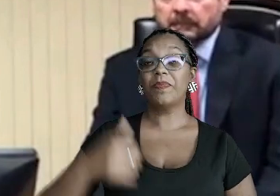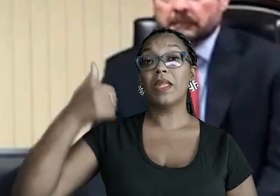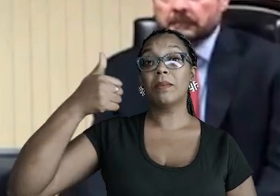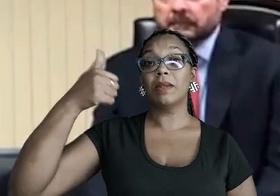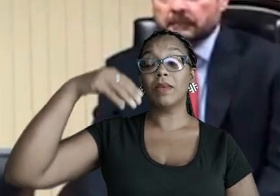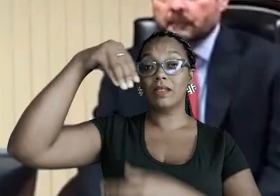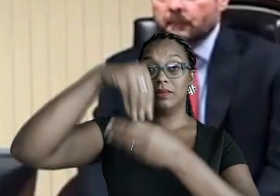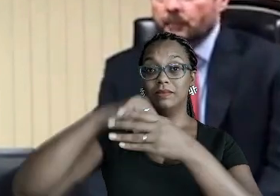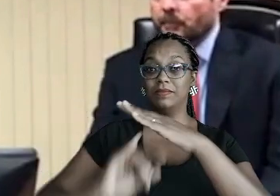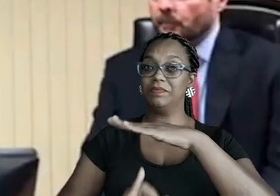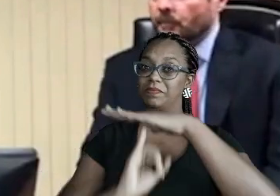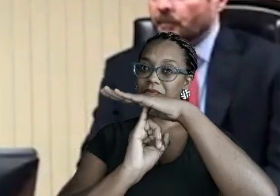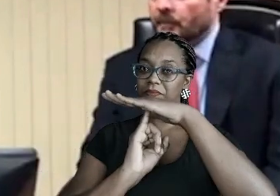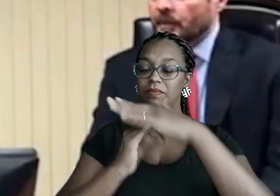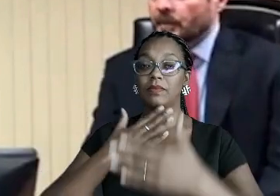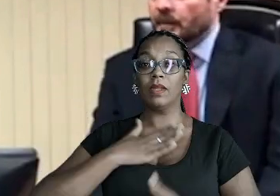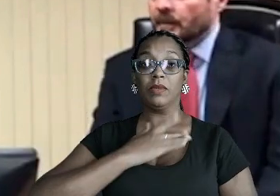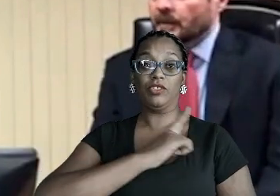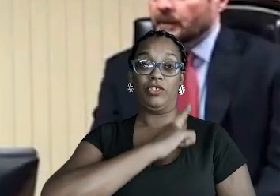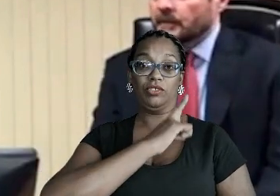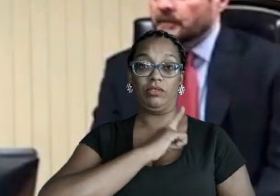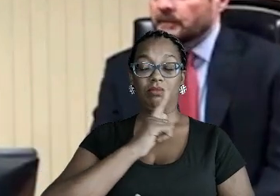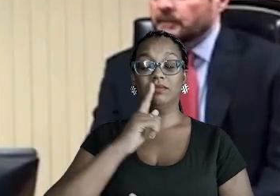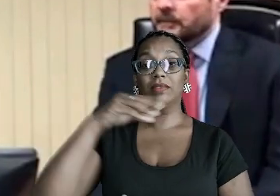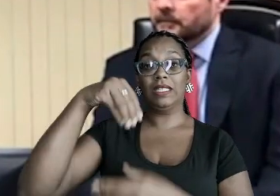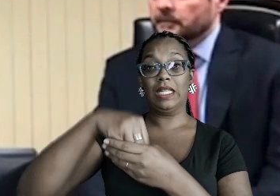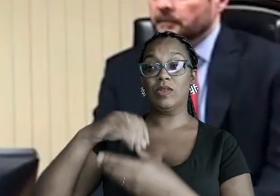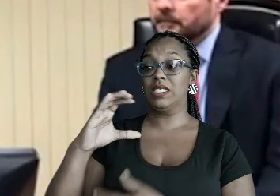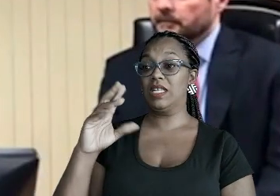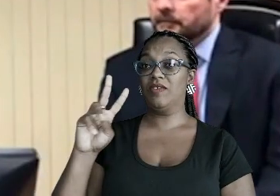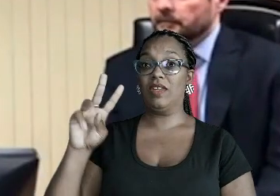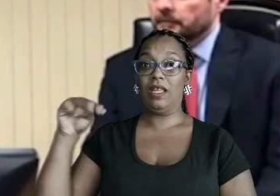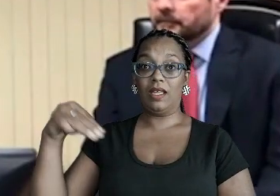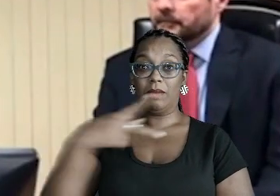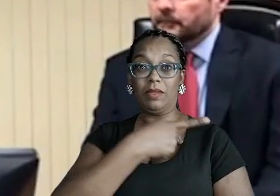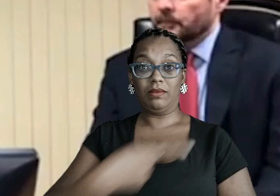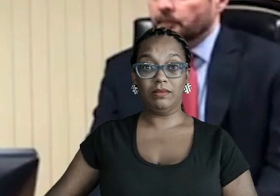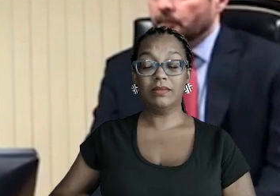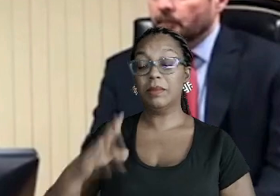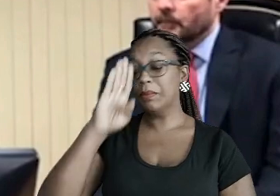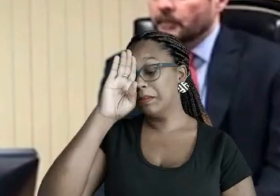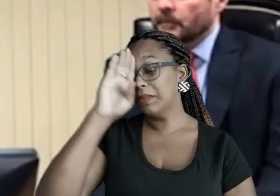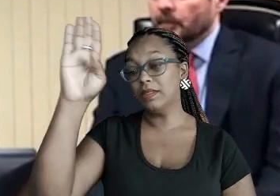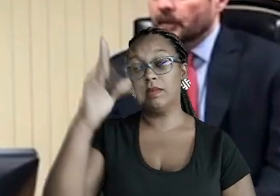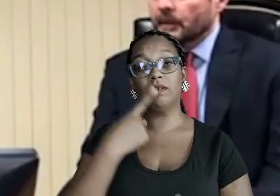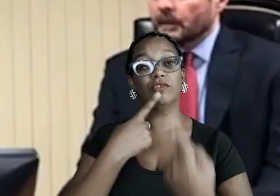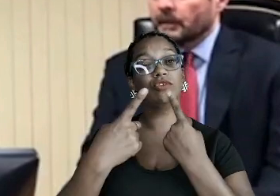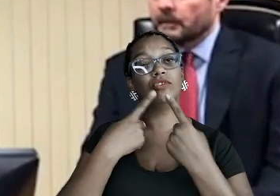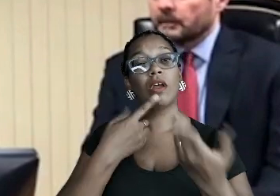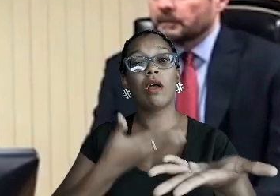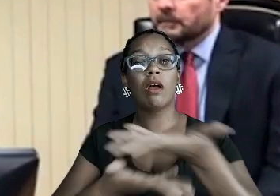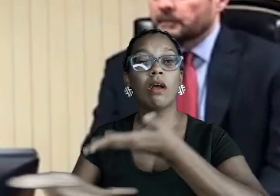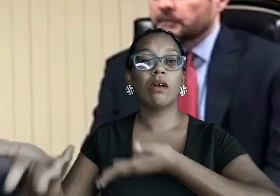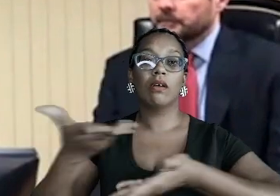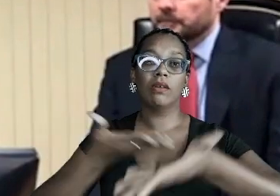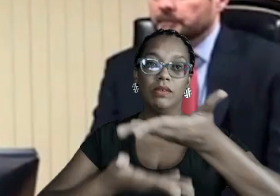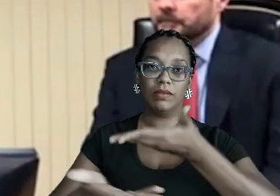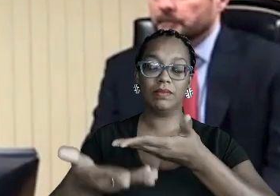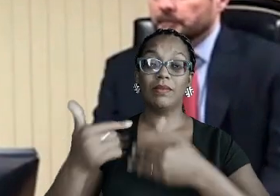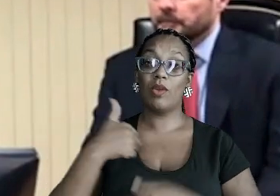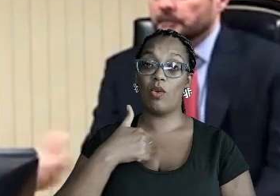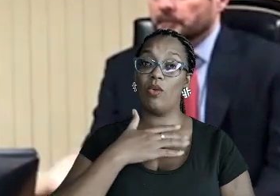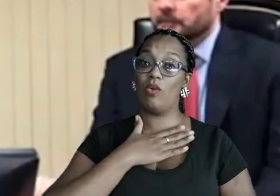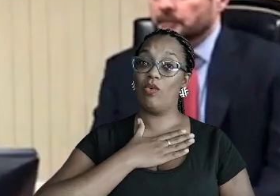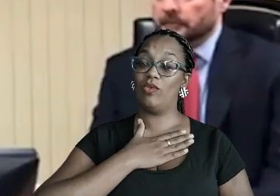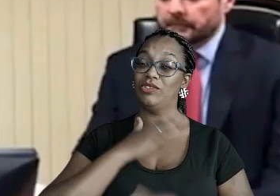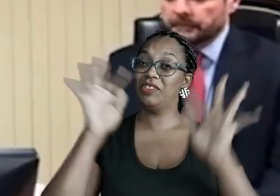institucional na nossa gestão à frente da cvm uma das características principais é o diálogo e a interação Eu gostei